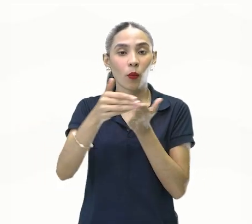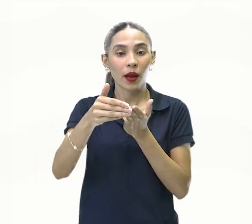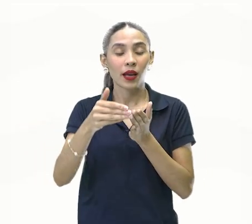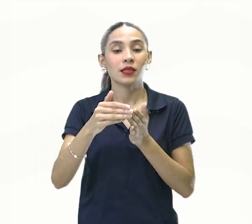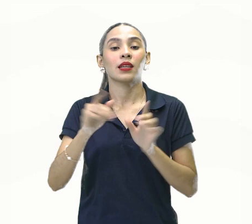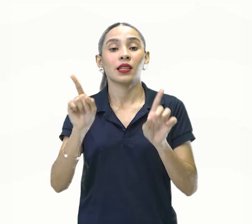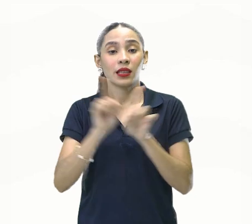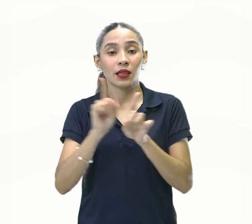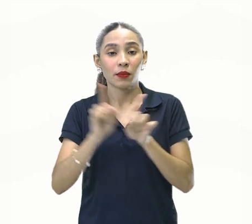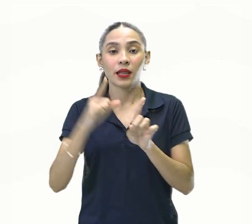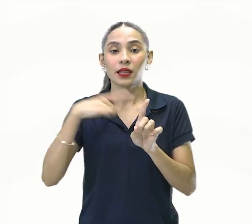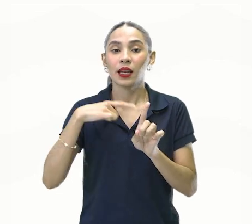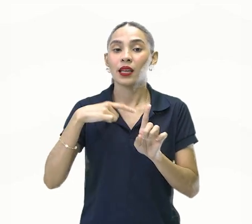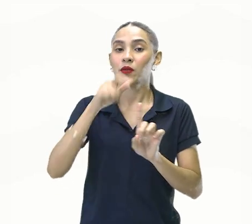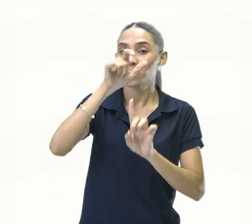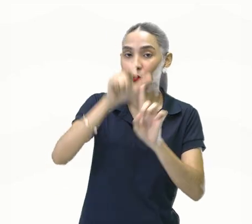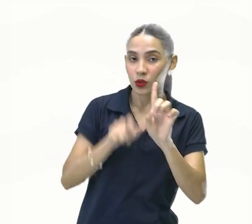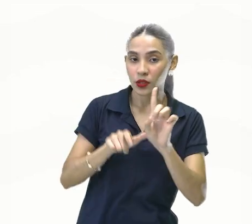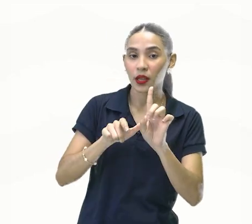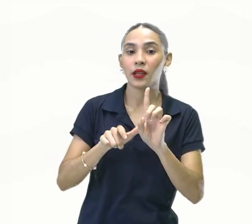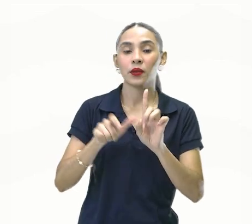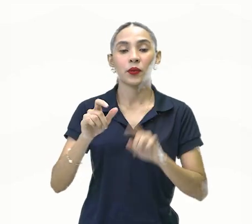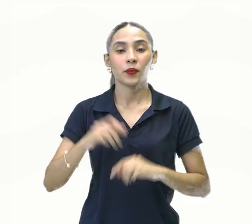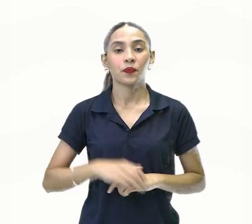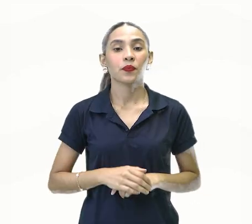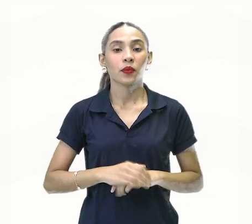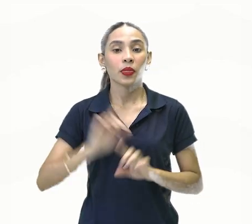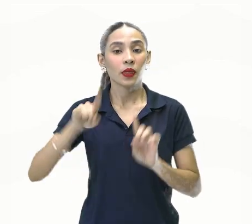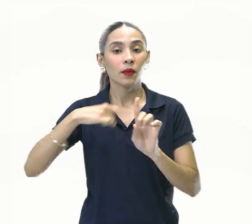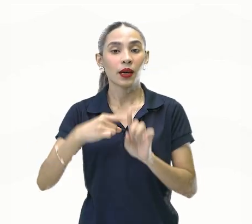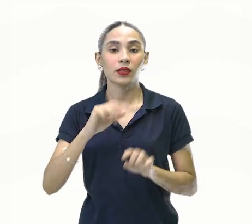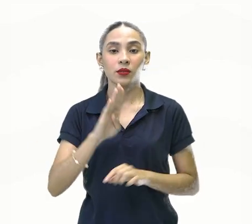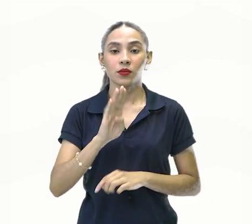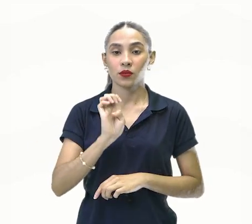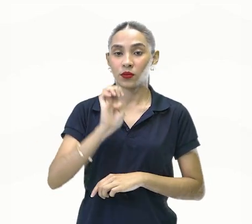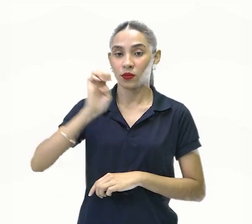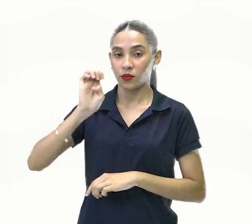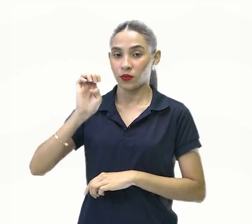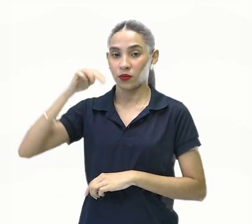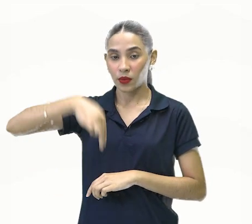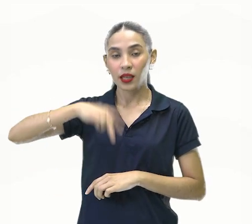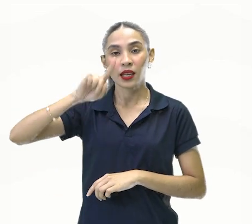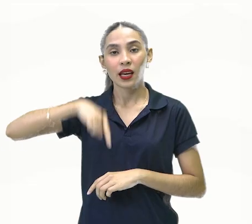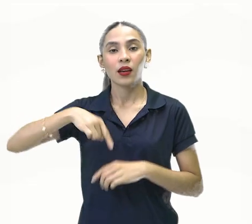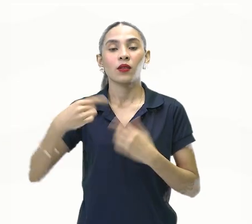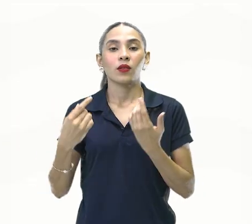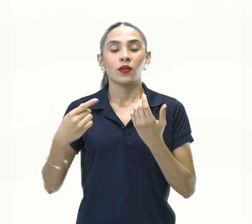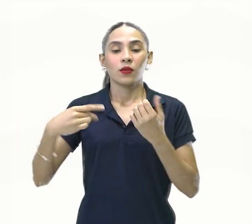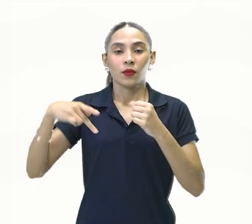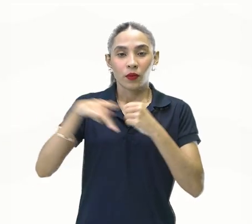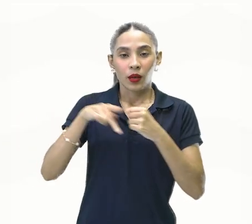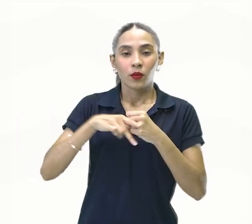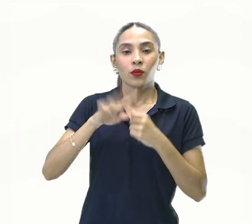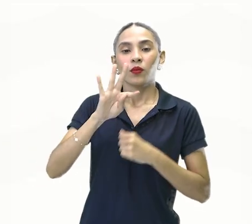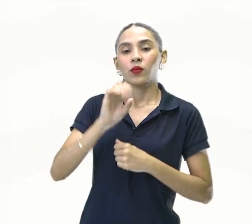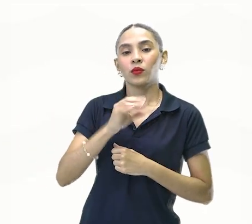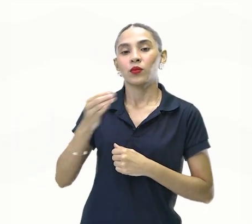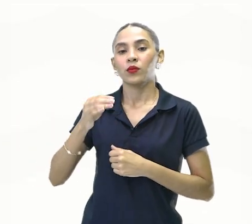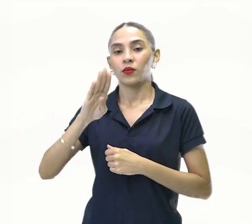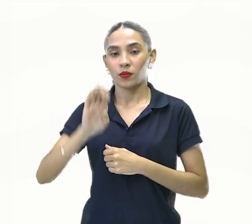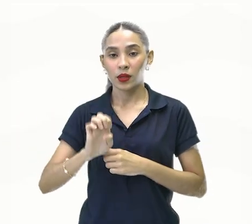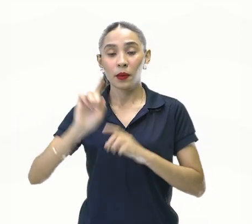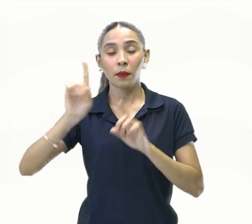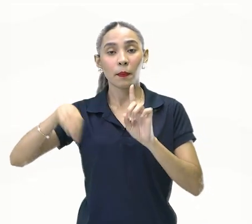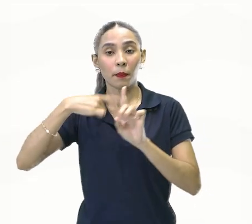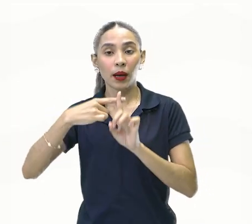eu falo ou daquilo que eu falo dentro daquele contexto, mais o been, que é o particípio do verbo to be, mais o verbo principal com